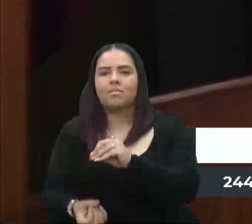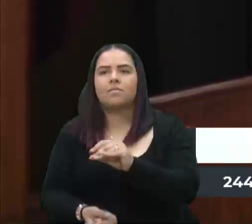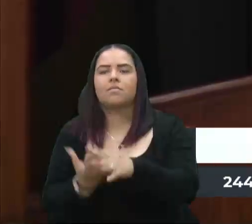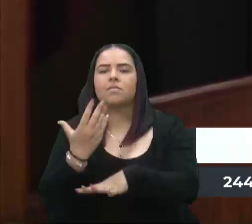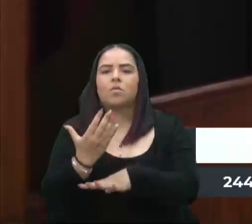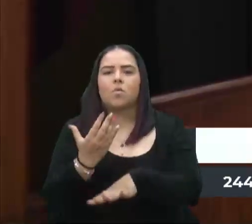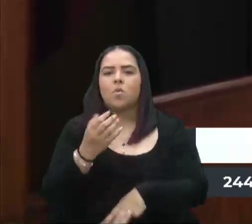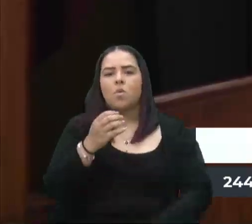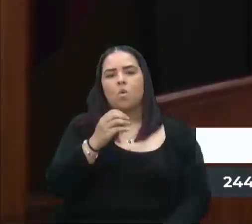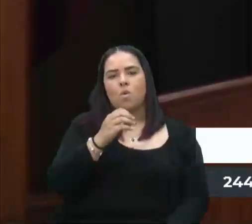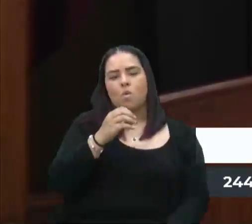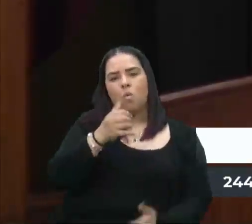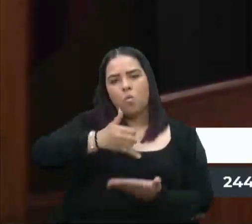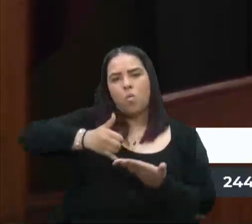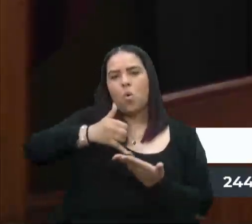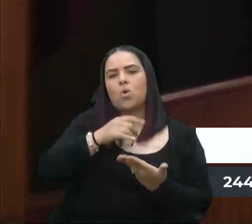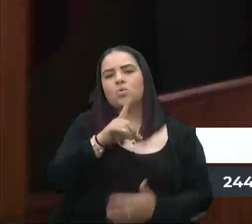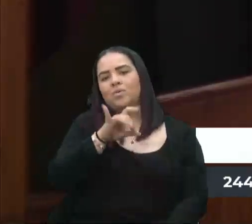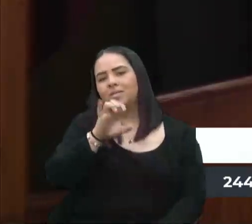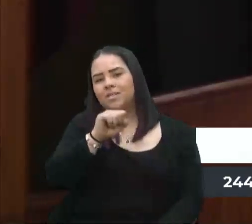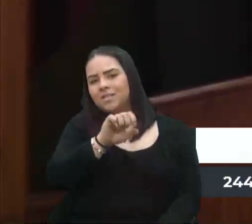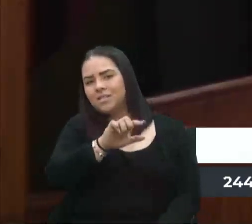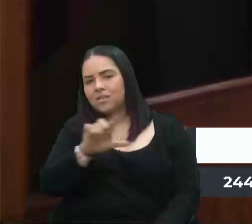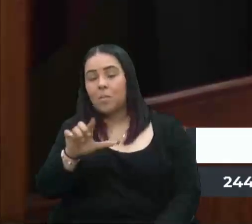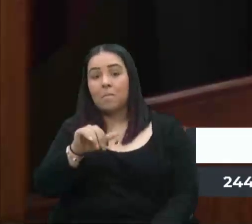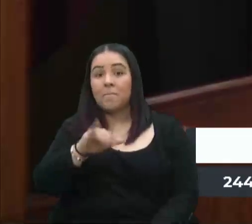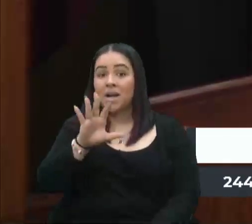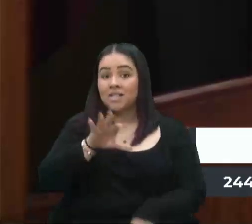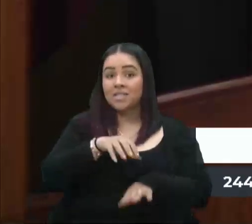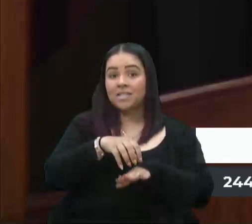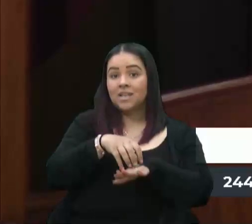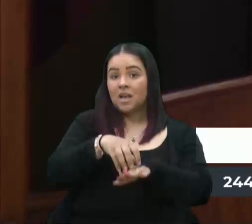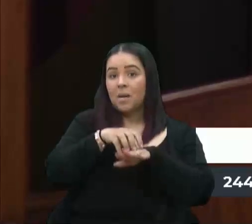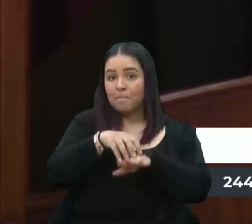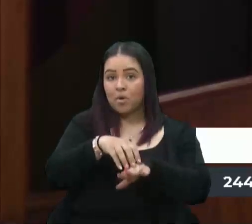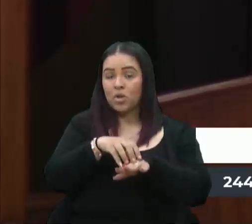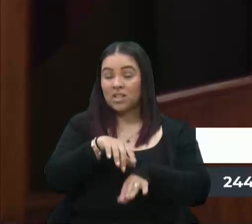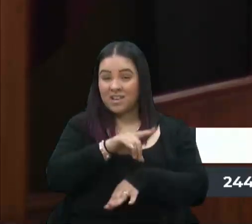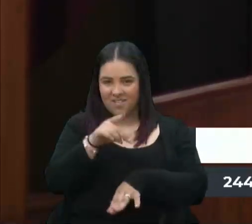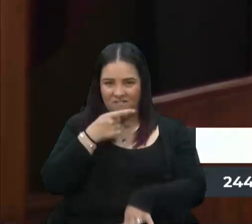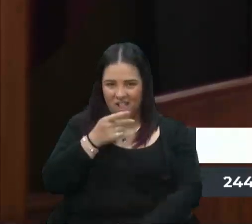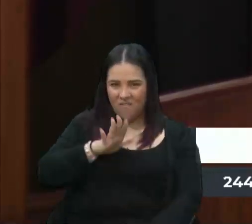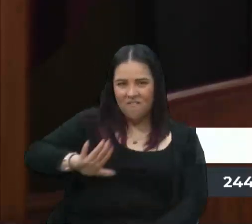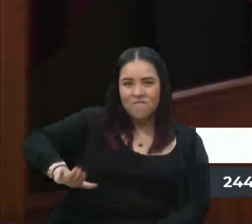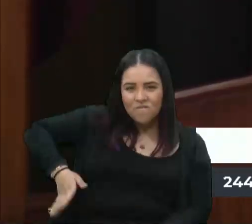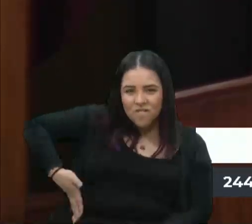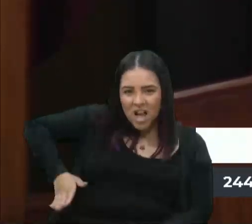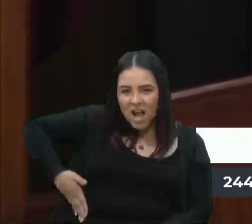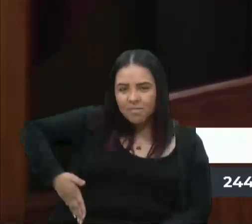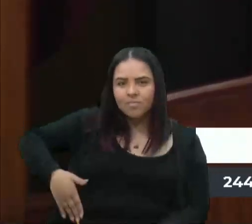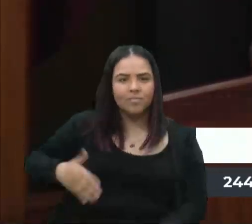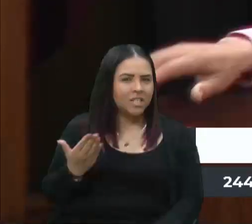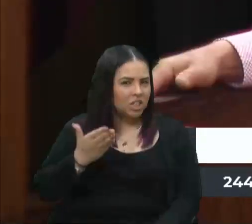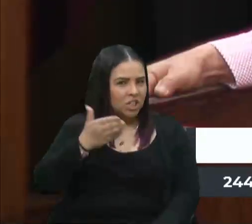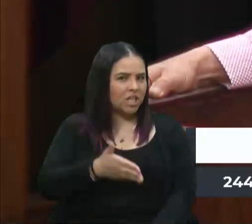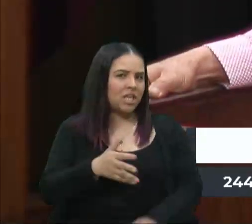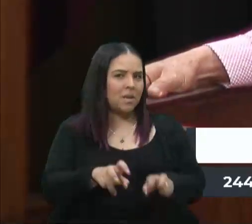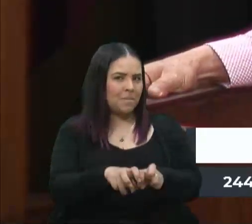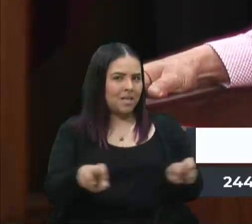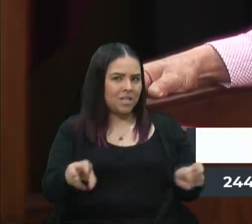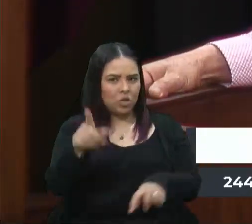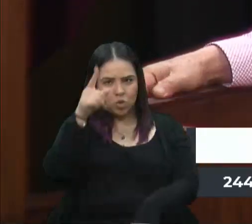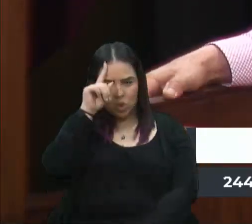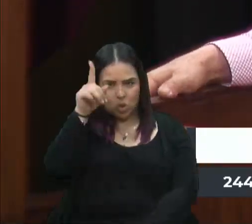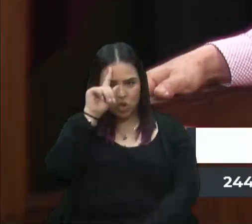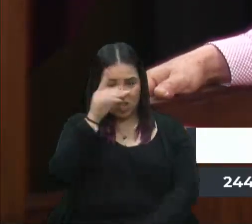óleo diesel para a produção, mais o transporte dos chamados vagabundos que se ouvem, para chegar na mesa do dia a dia